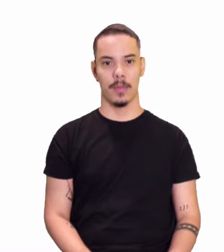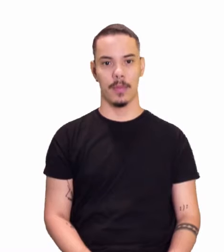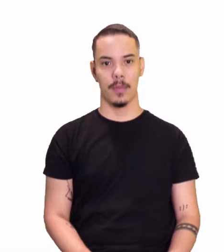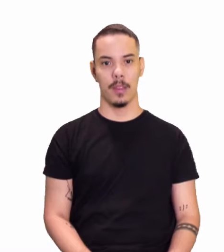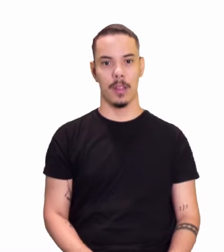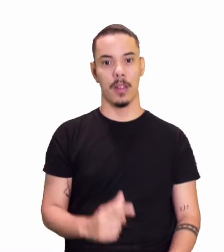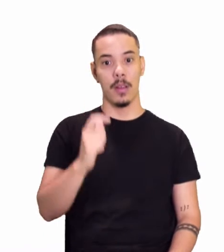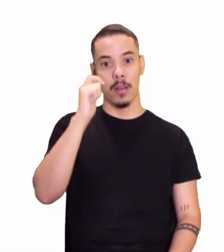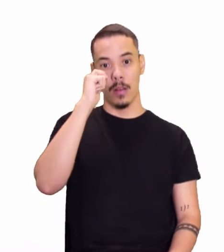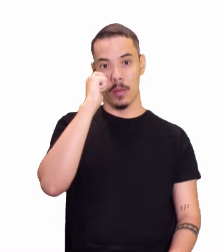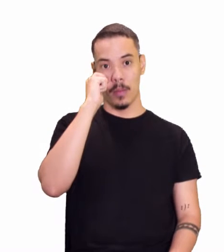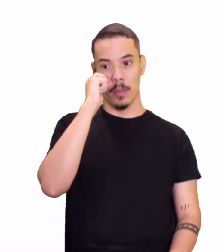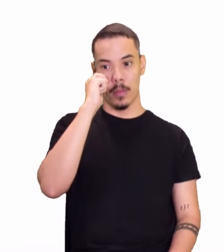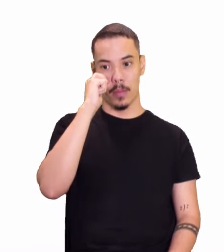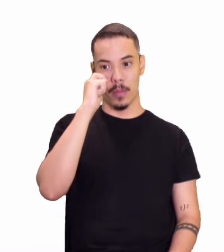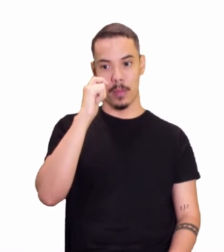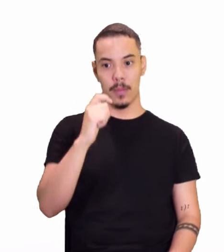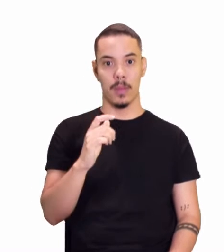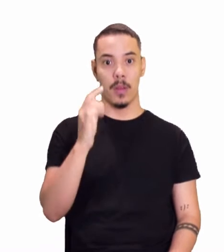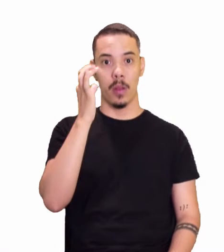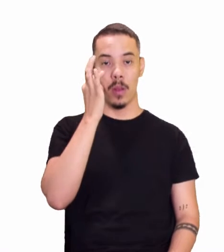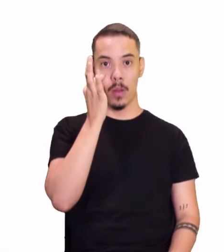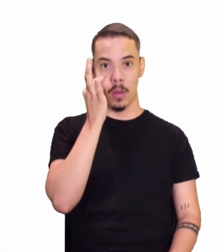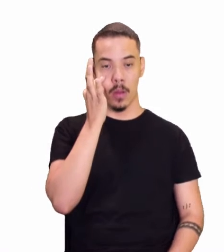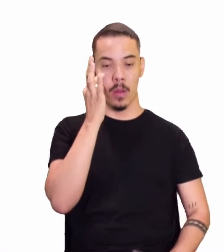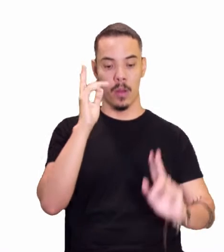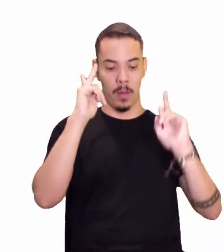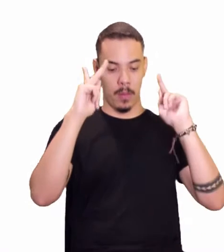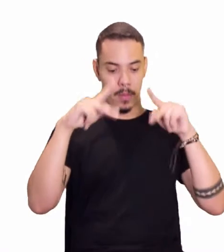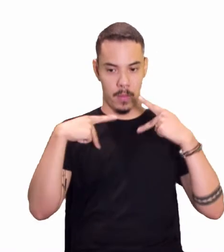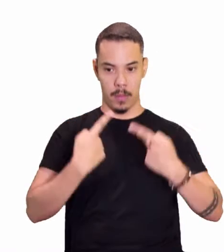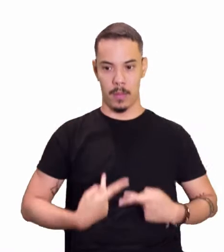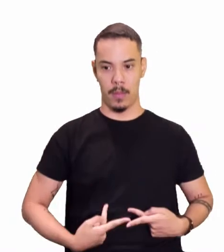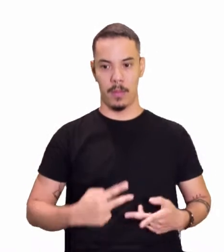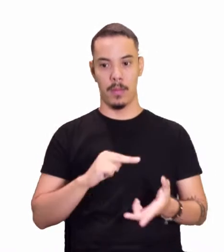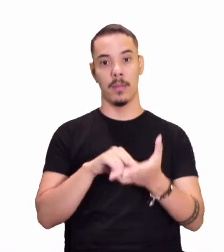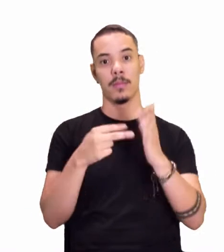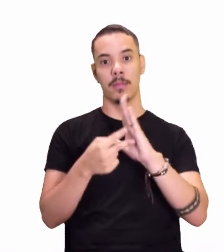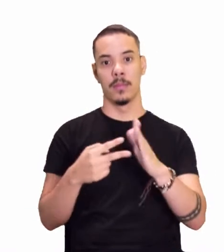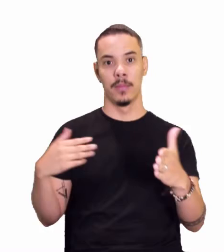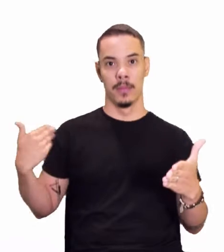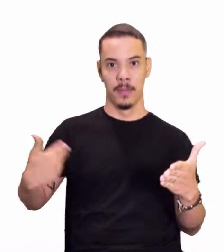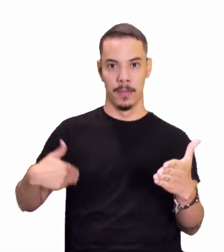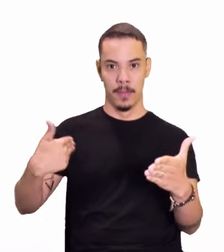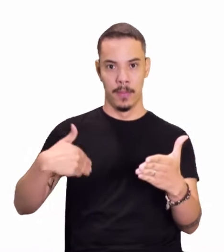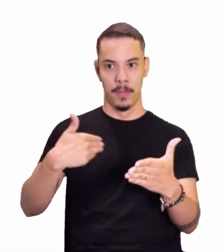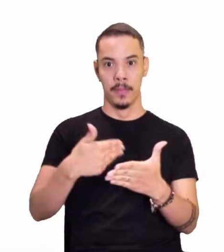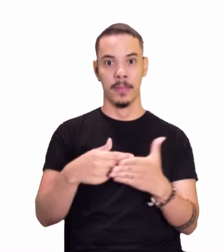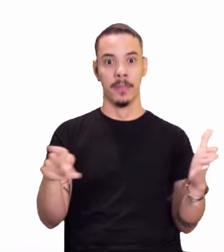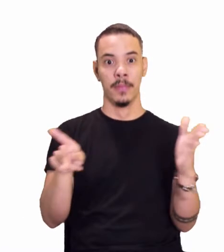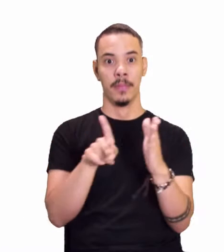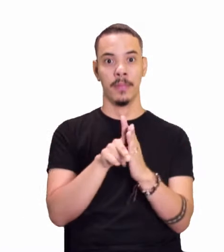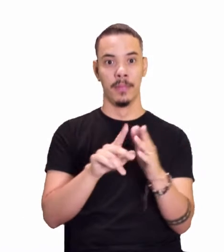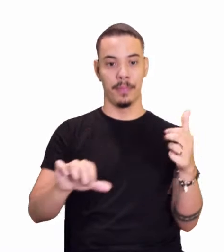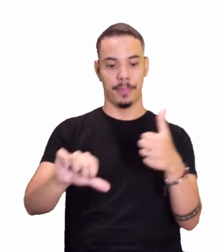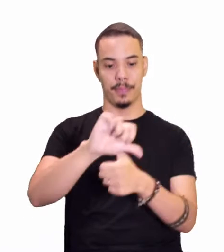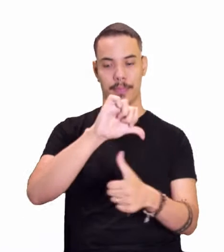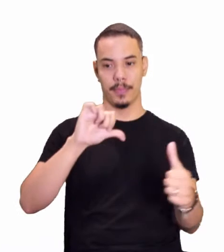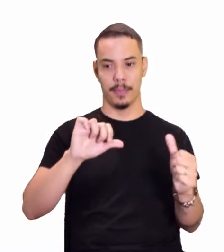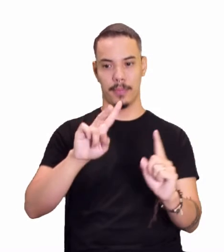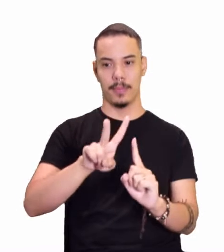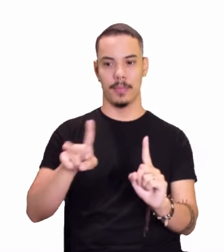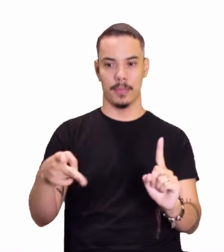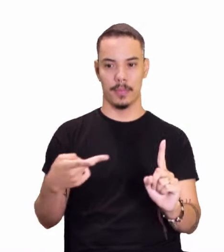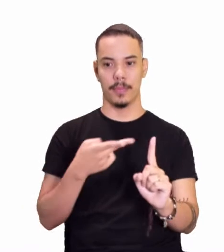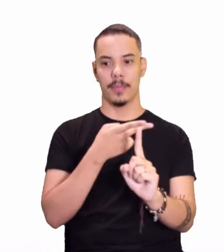Humanismo. Vamos falar num momento em que nós vamos estar em um processo de transição, em que